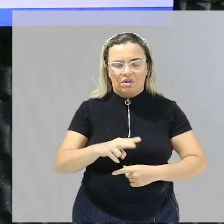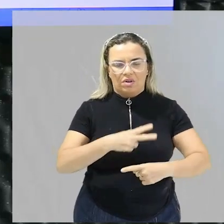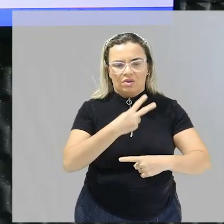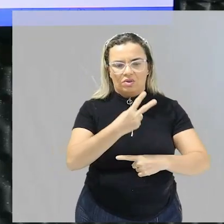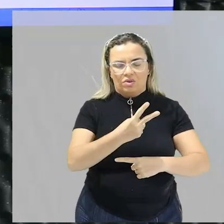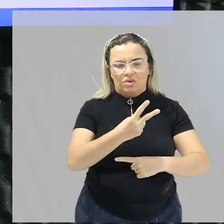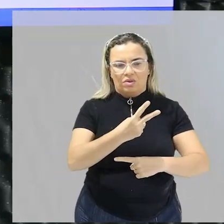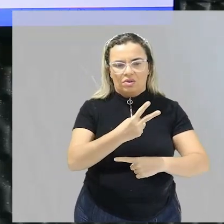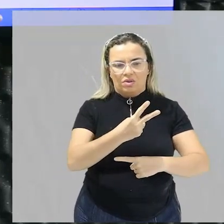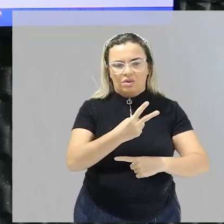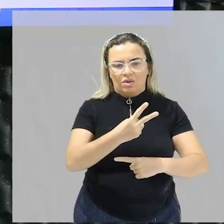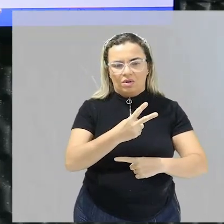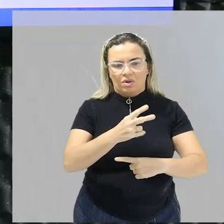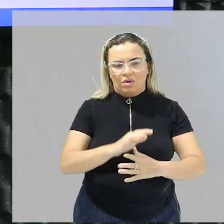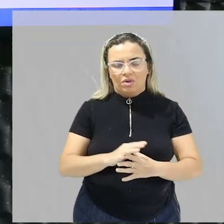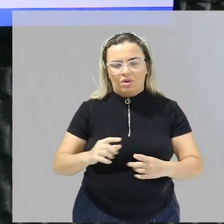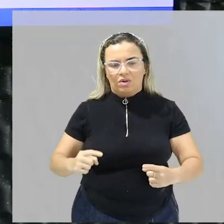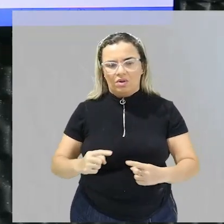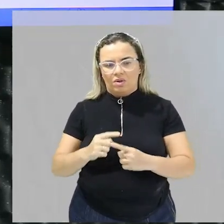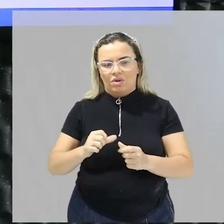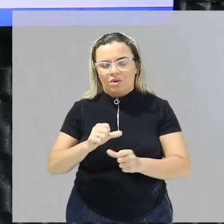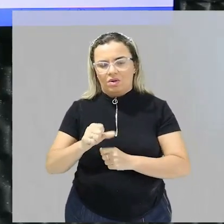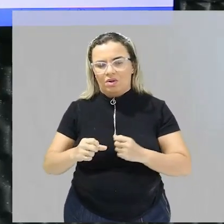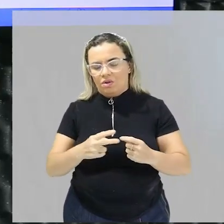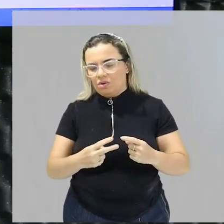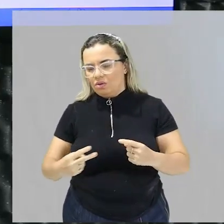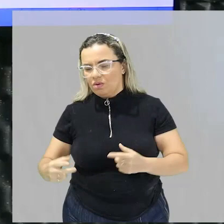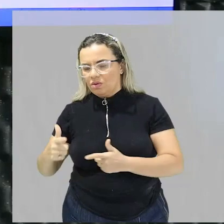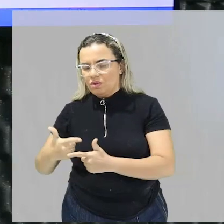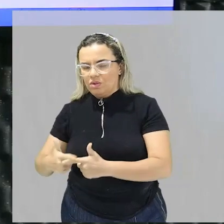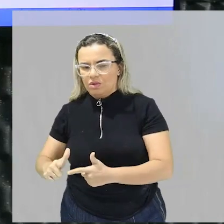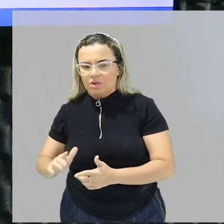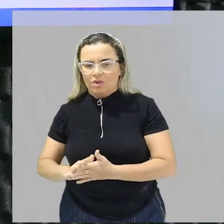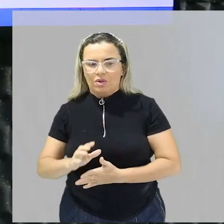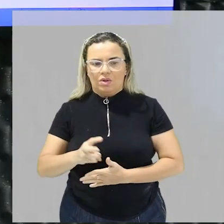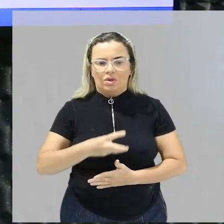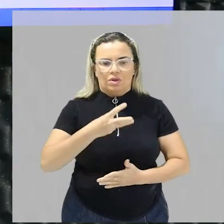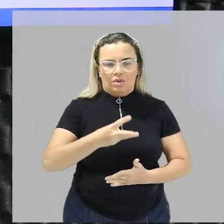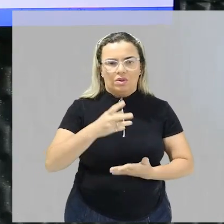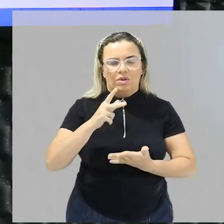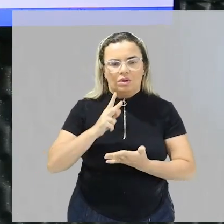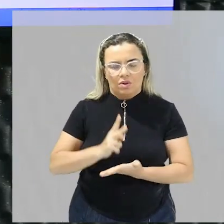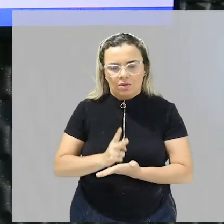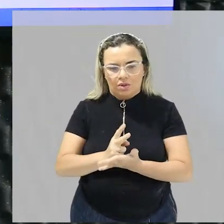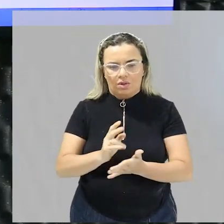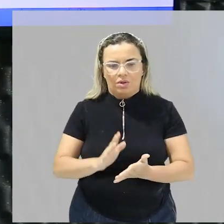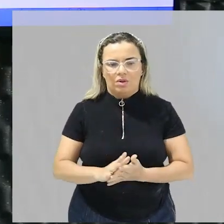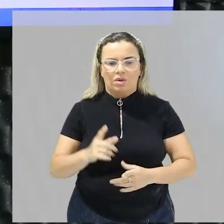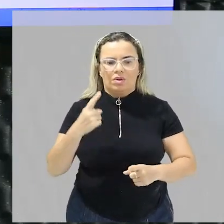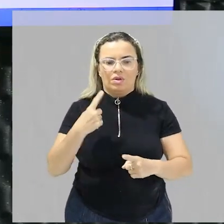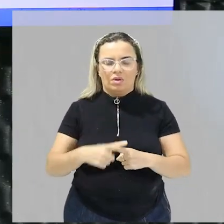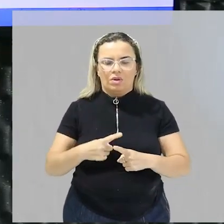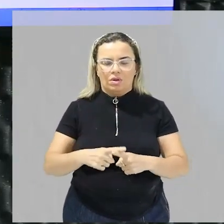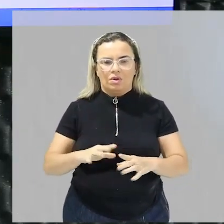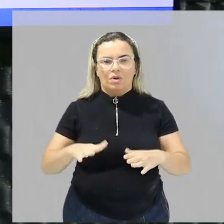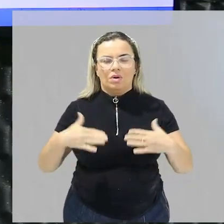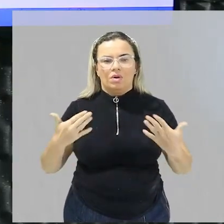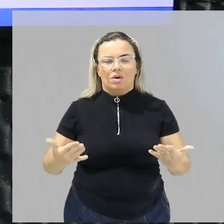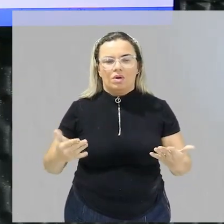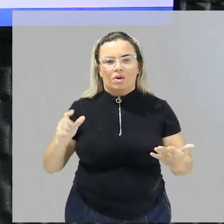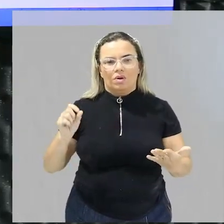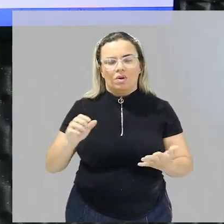estava multiplicando, ele passou dividindo. E o 3 até a gente permaneceu com ele, você vai já entender o porquê, tá? Quando